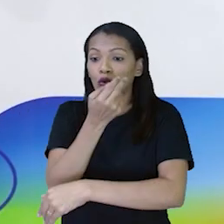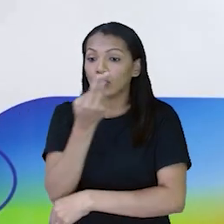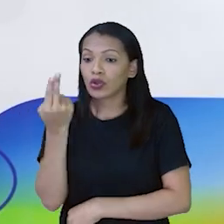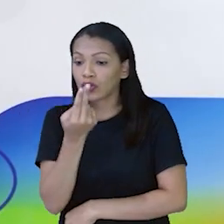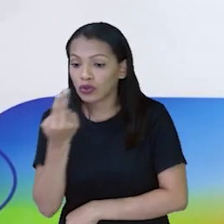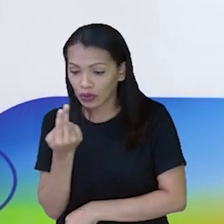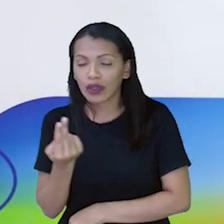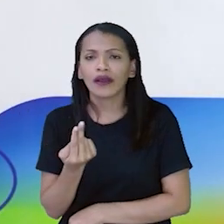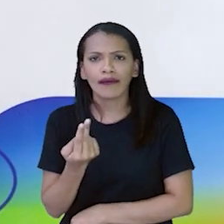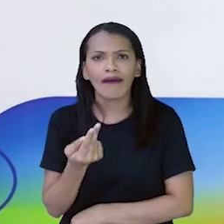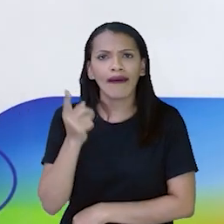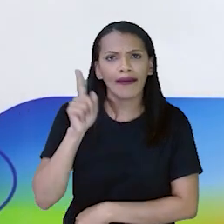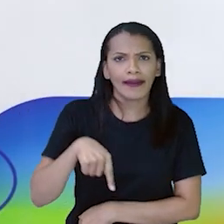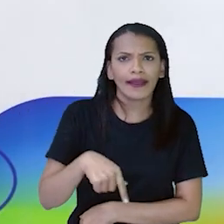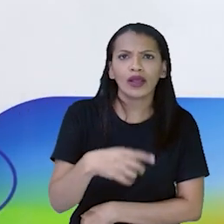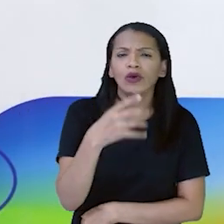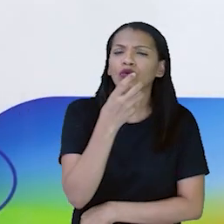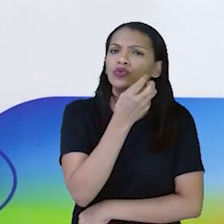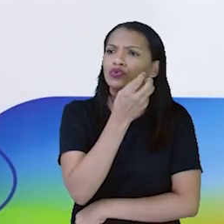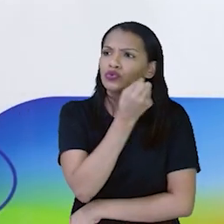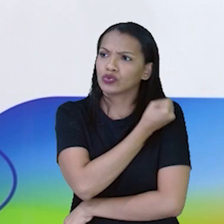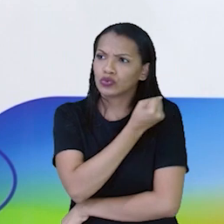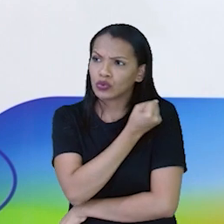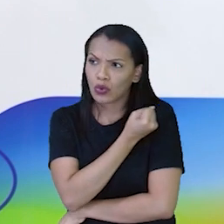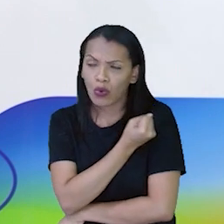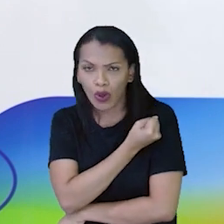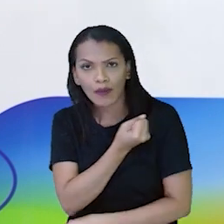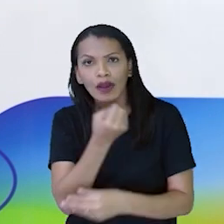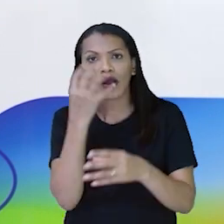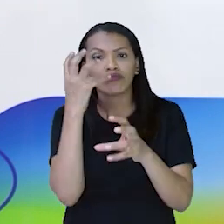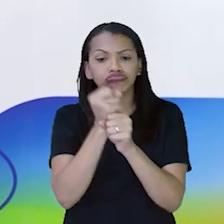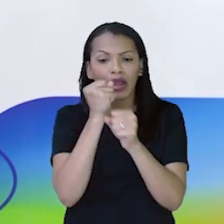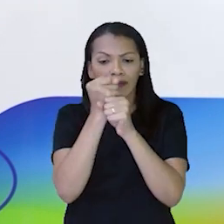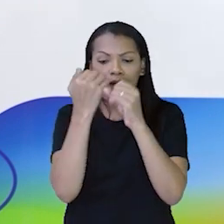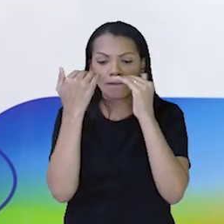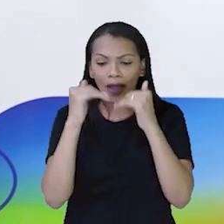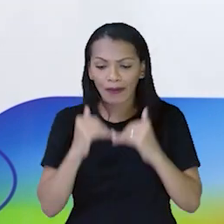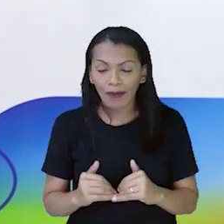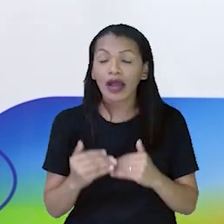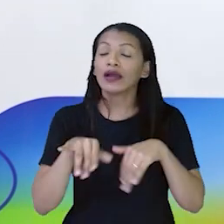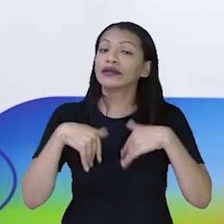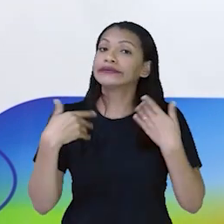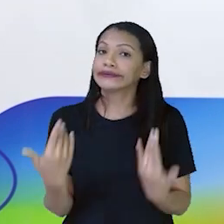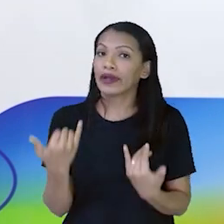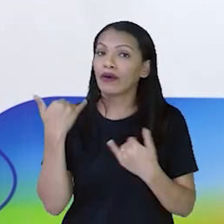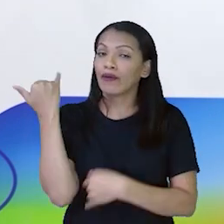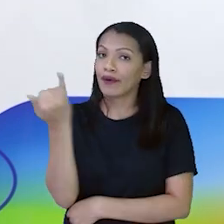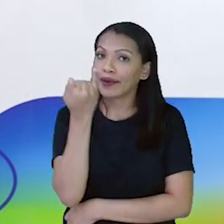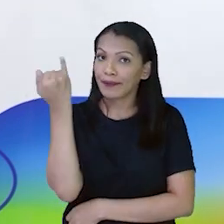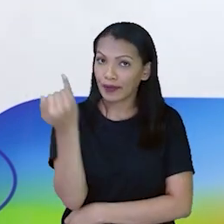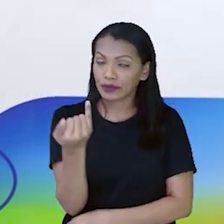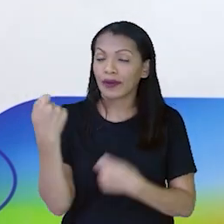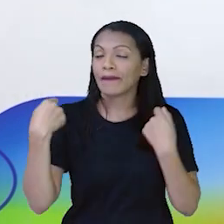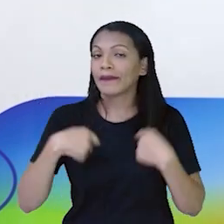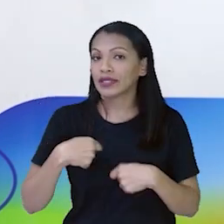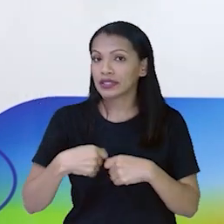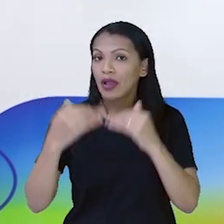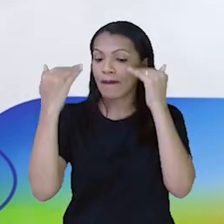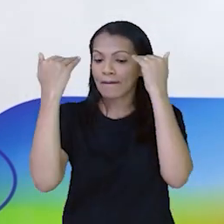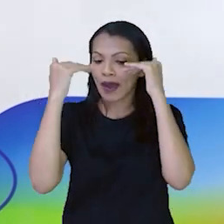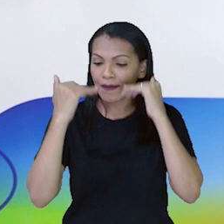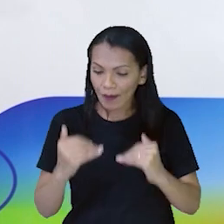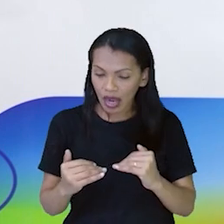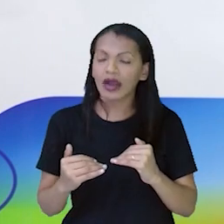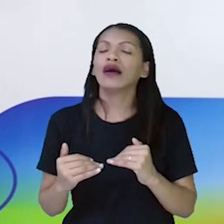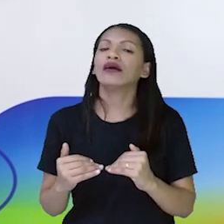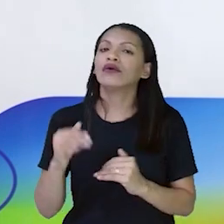compreender isso aqui. Mas que bom que vocês conseguiram entender. Então, é importante, quando a gente vai preencher esse gráfico, vocês